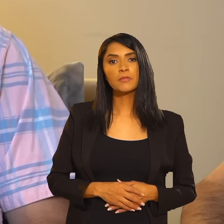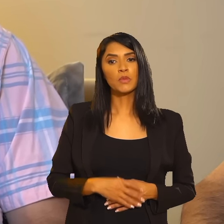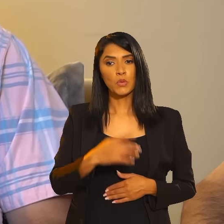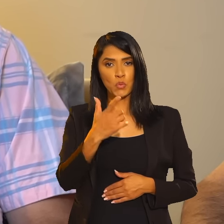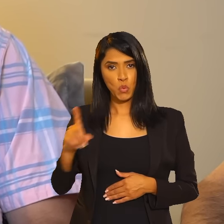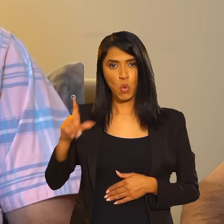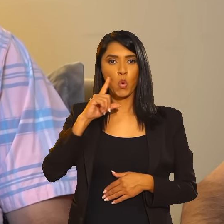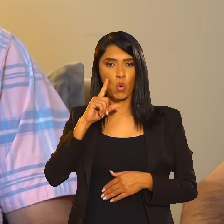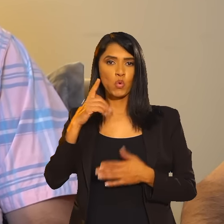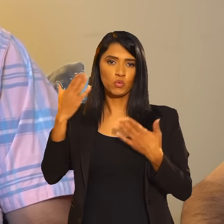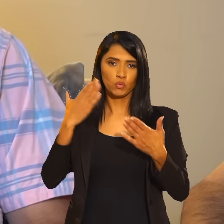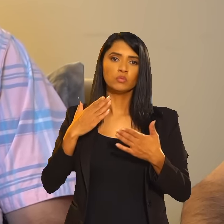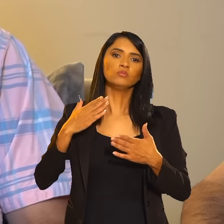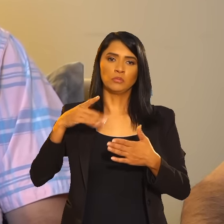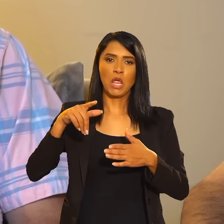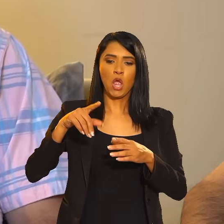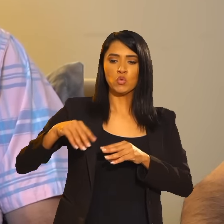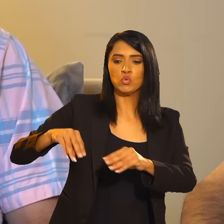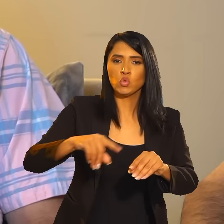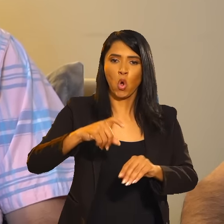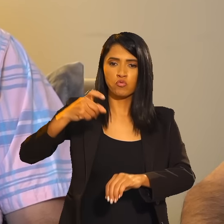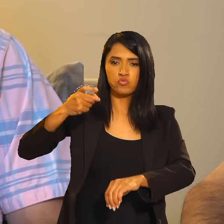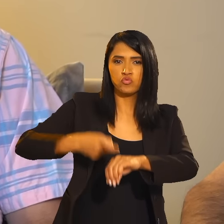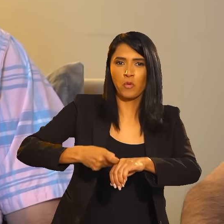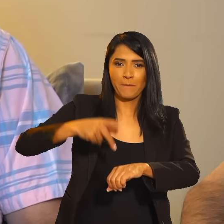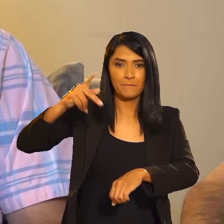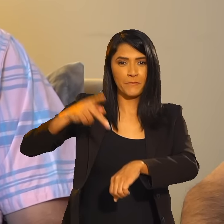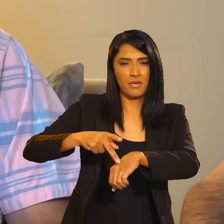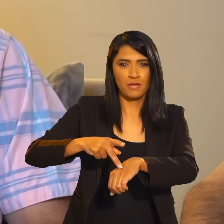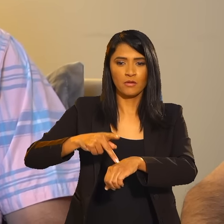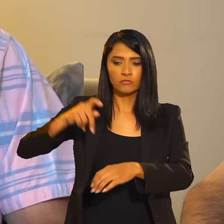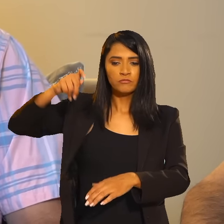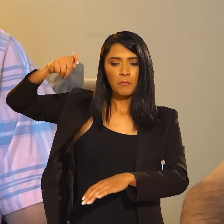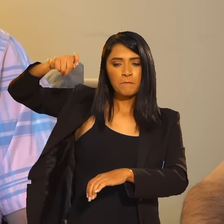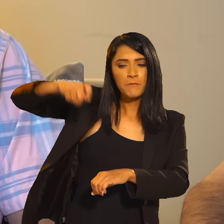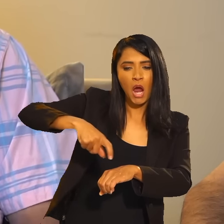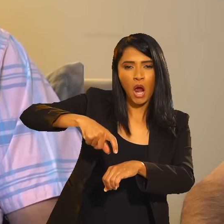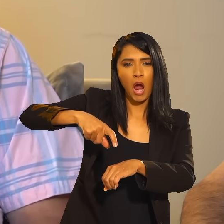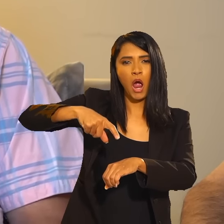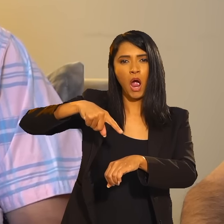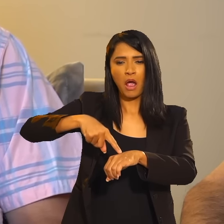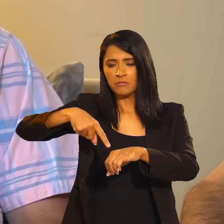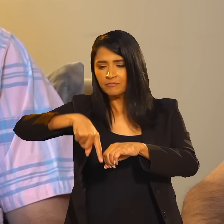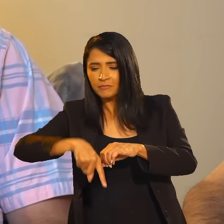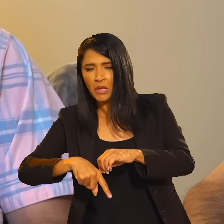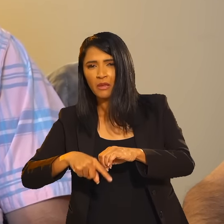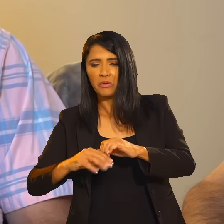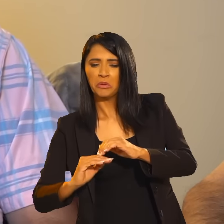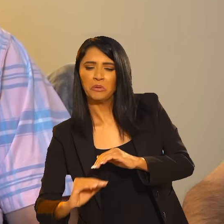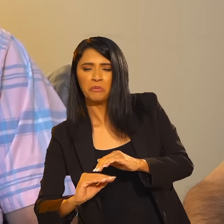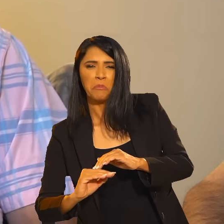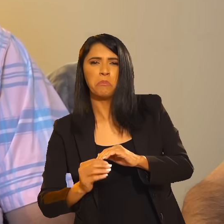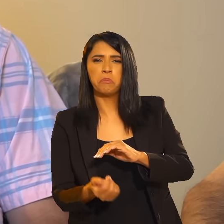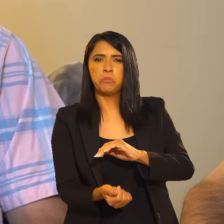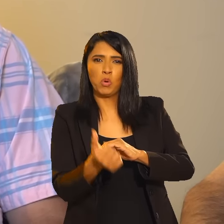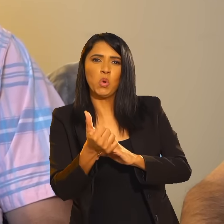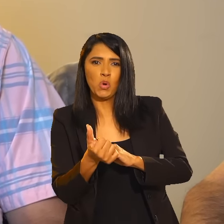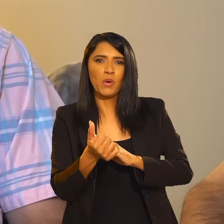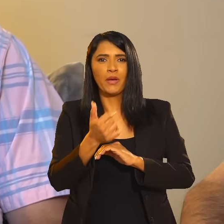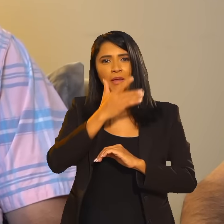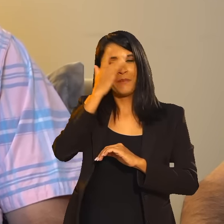E o outro era o solo rochoso, né? Quando jogava a semente no solo rochoso, tinha pouca profundidade,